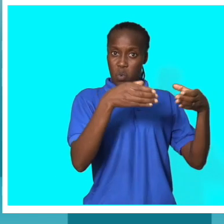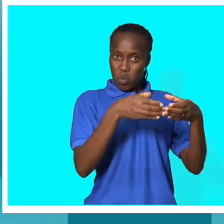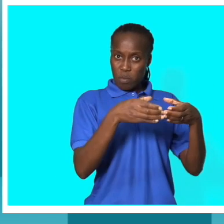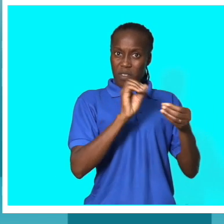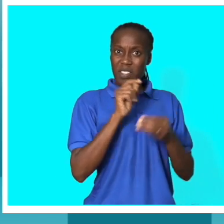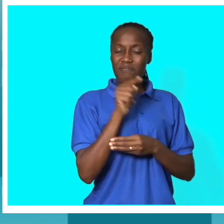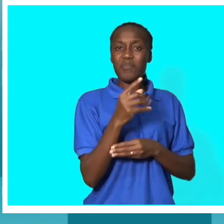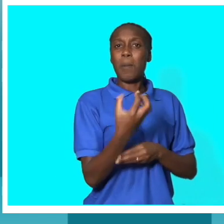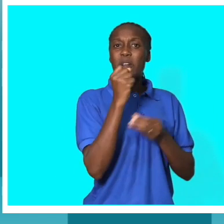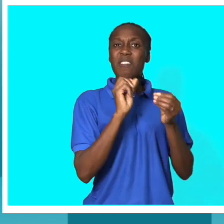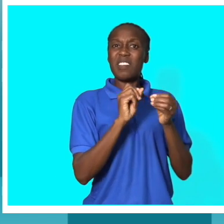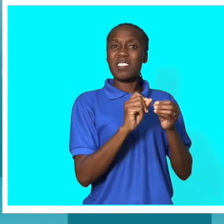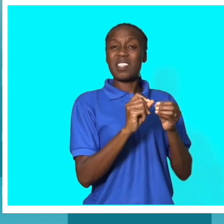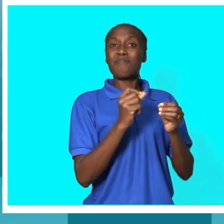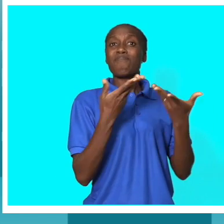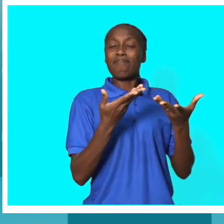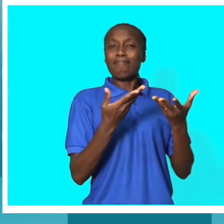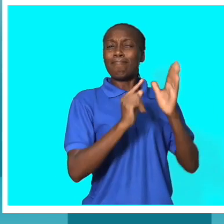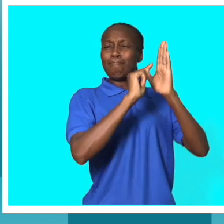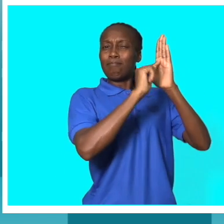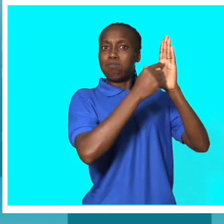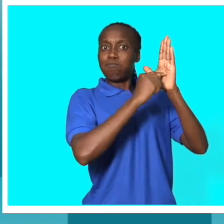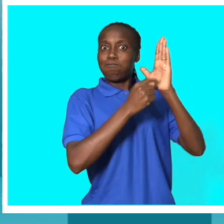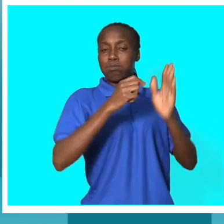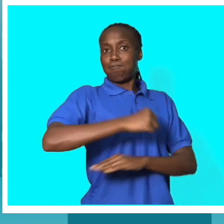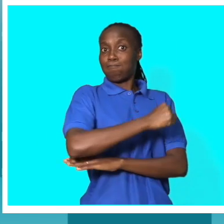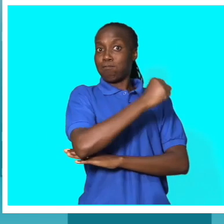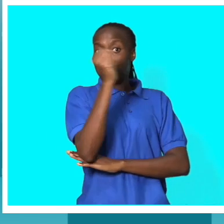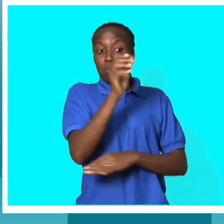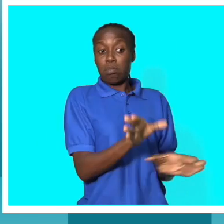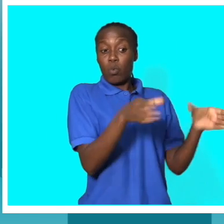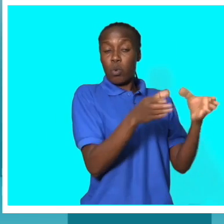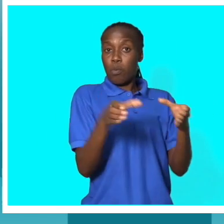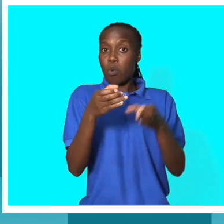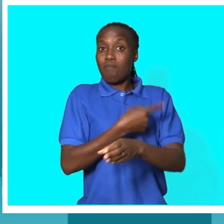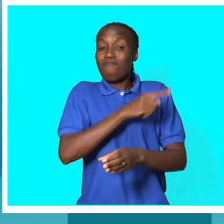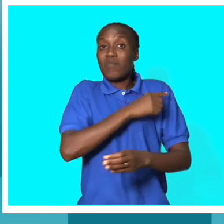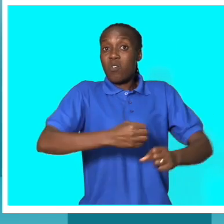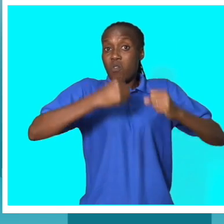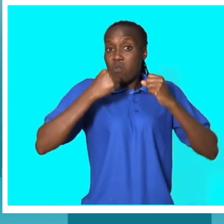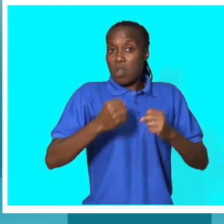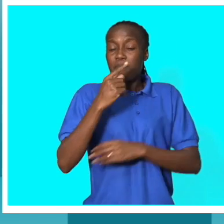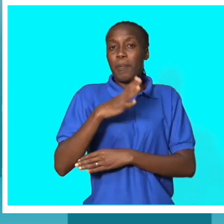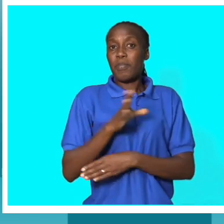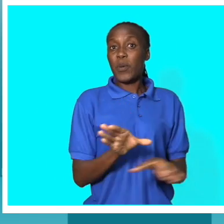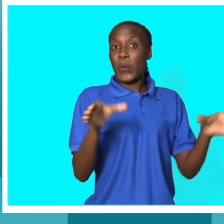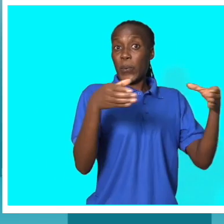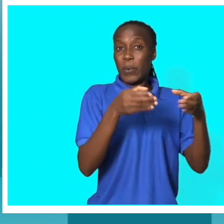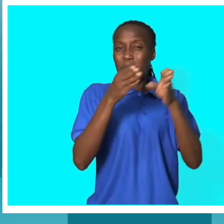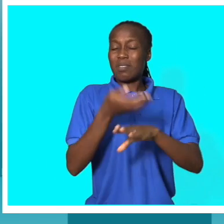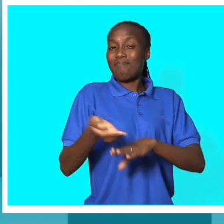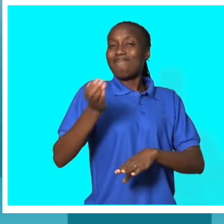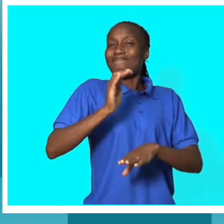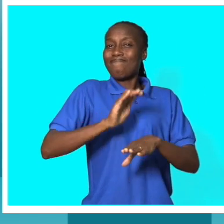outsiders que vão praticamente distribuir os pontos a essas duas seleções fortes, porque, para além de terem nos seus